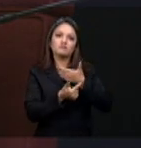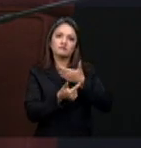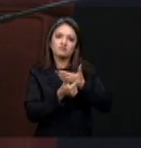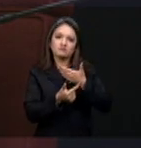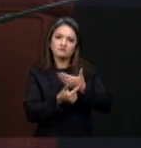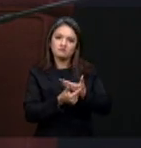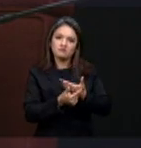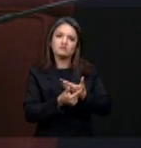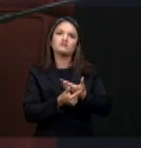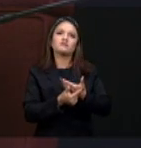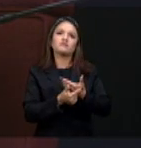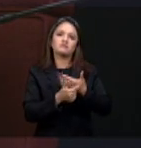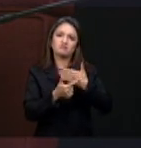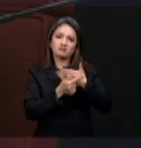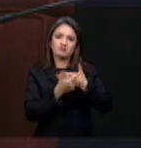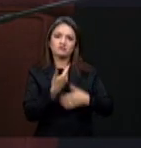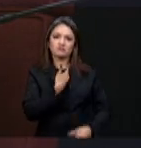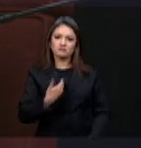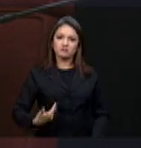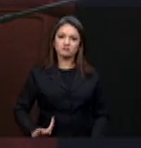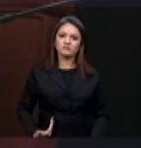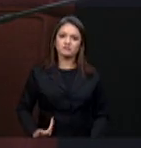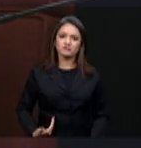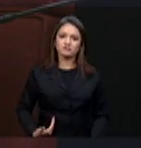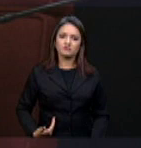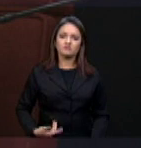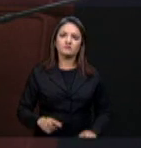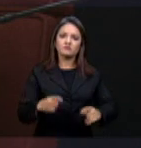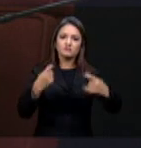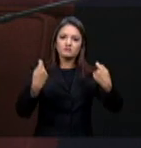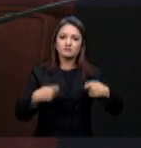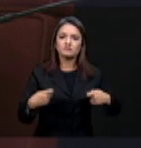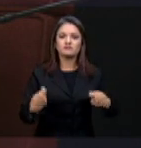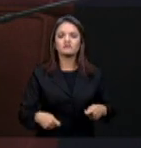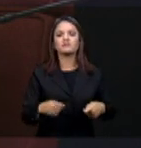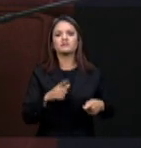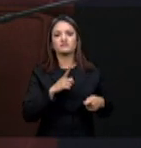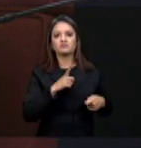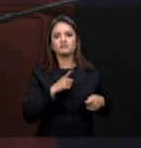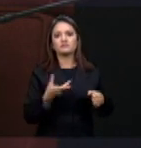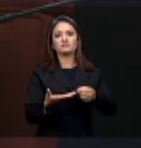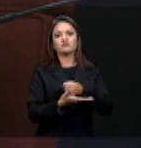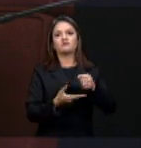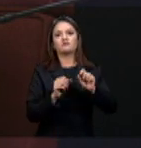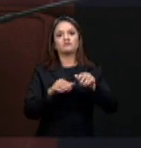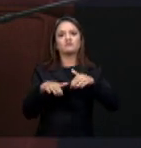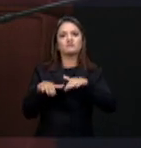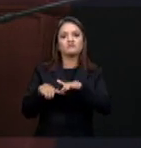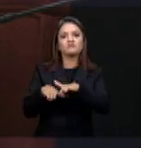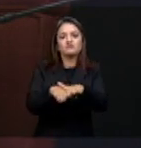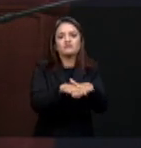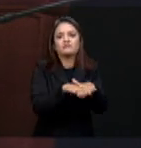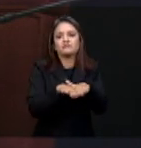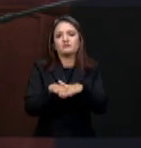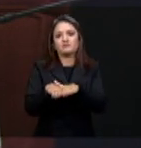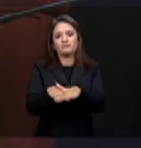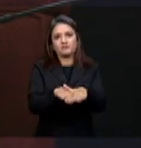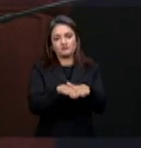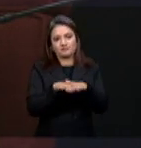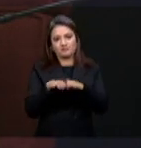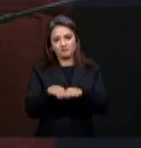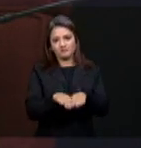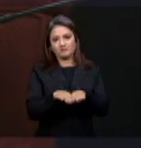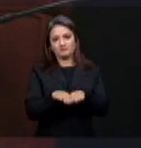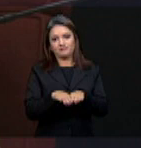estado que é prover serviços públicos precisa estar lastreado nesse princípio da Igualdade da desigualdade